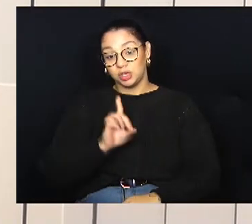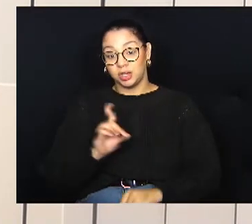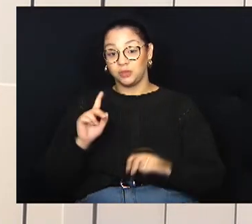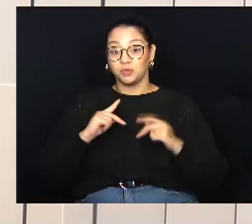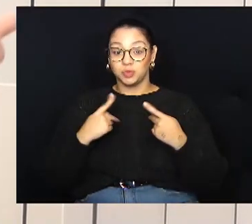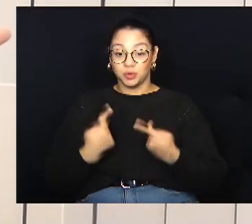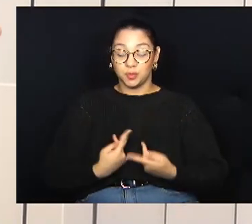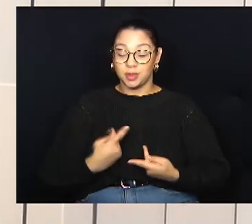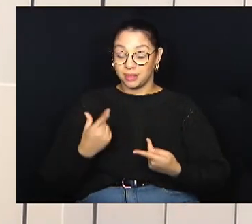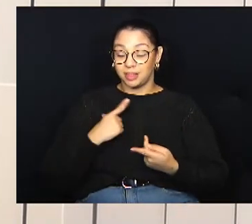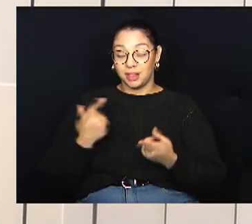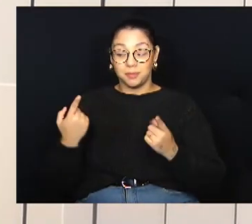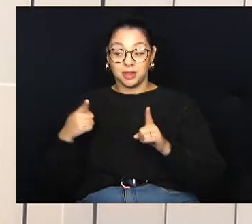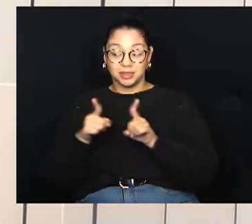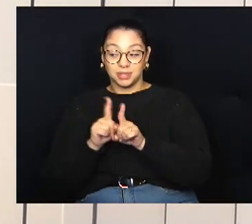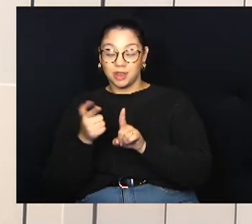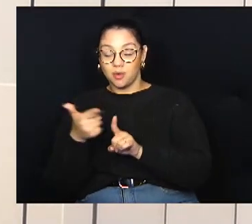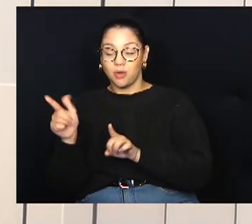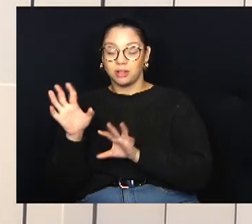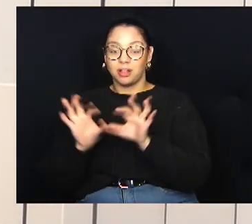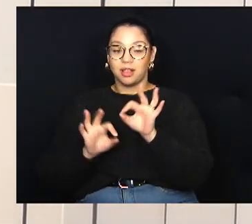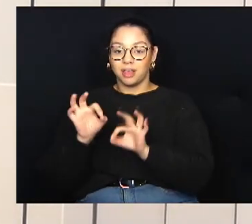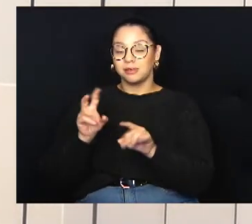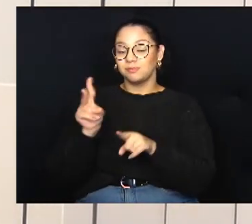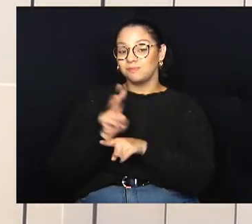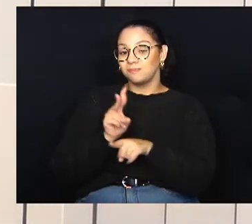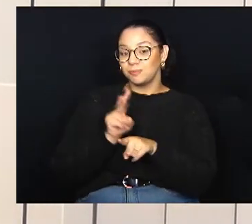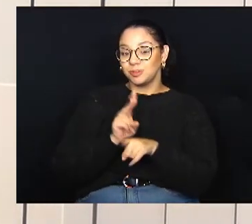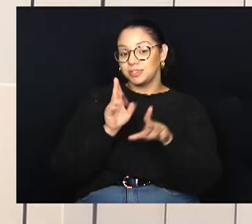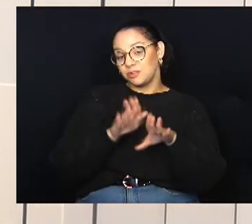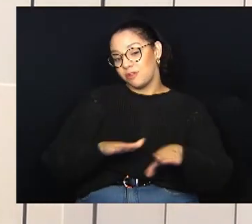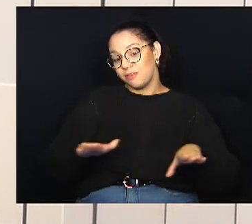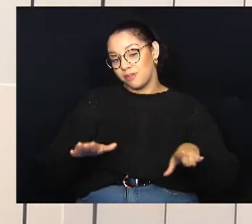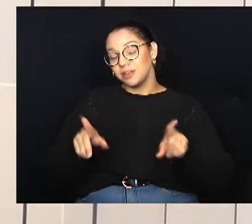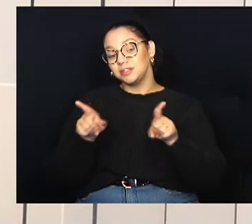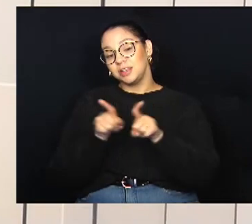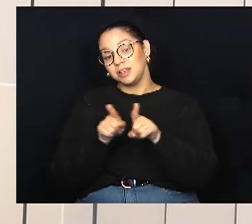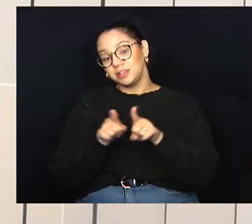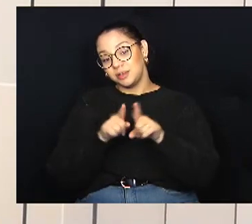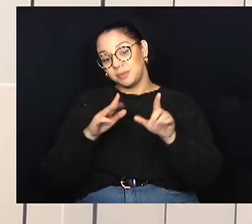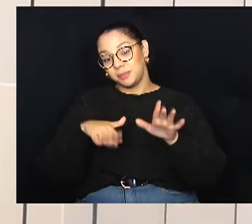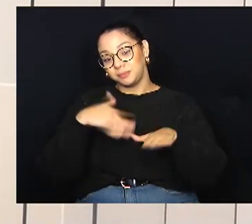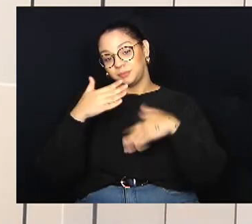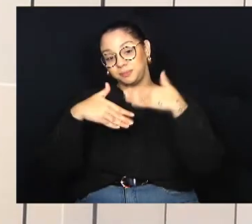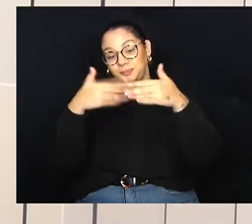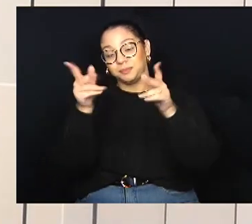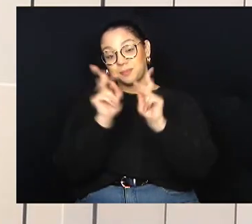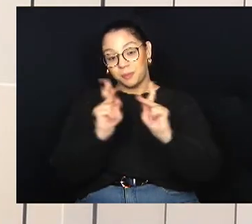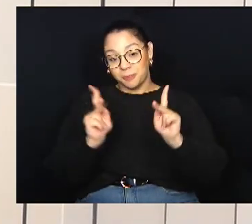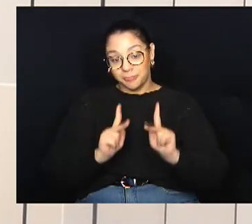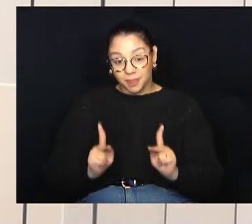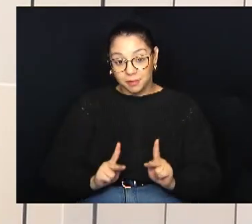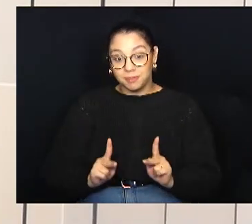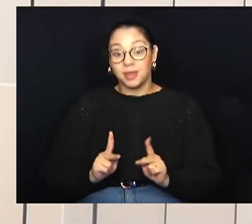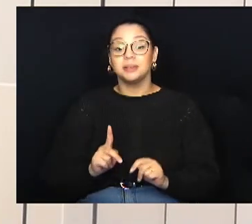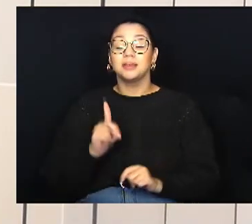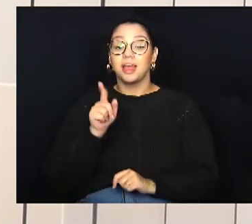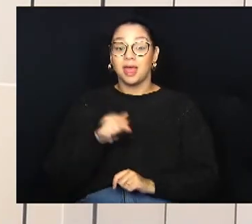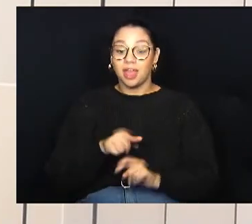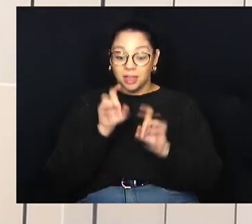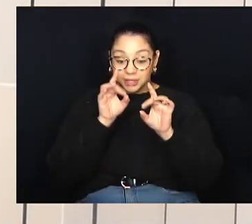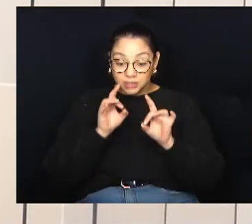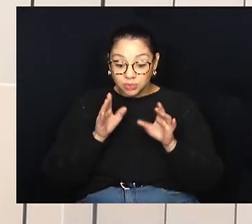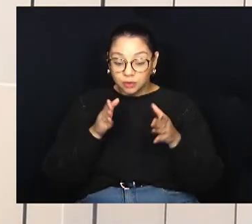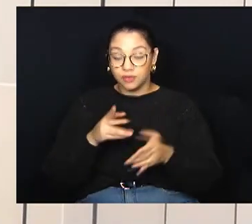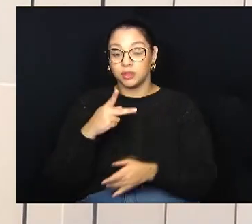com organizações que atuam na proteção à infância e construção da paz, eixo exclusivo do PIC,